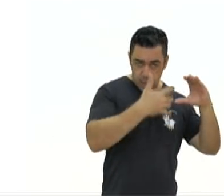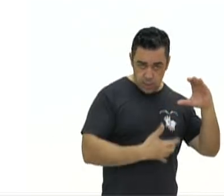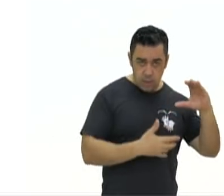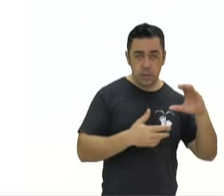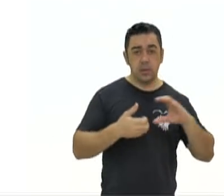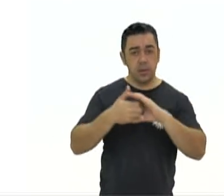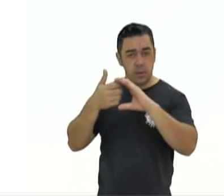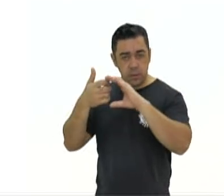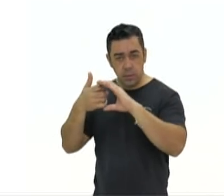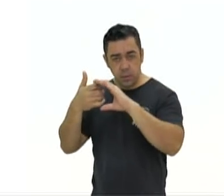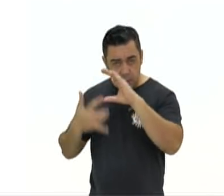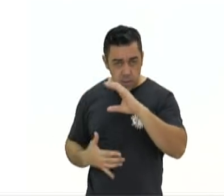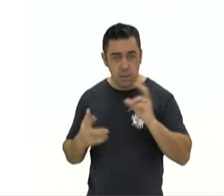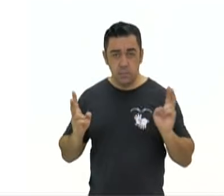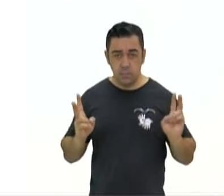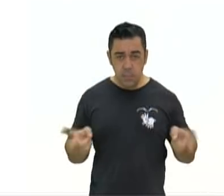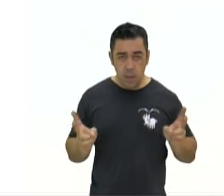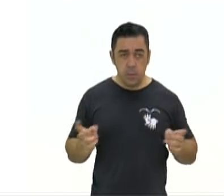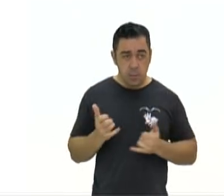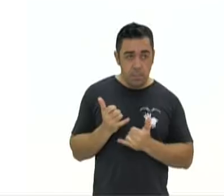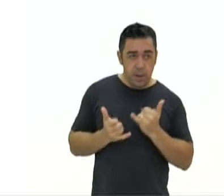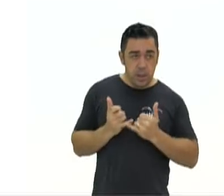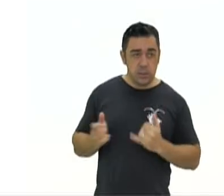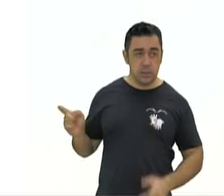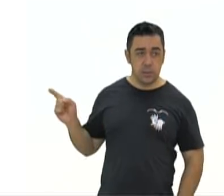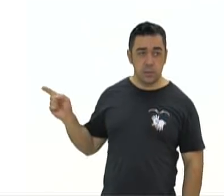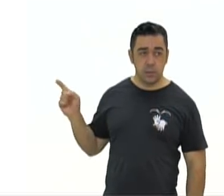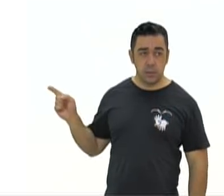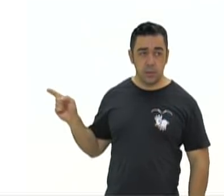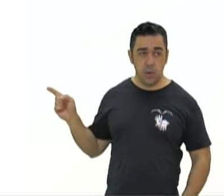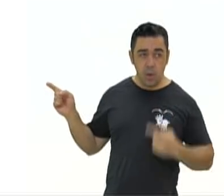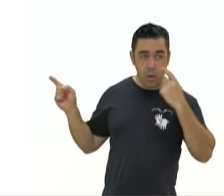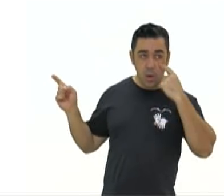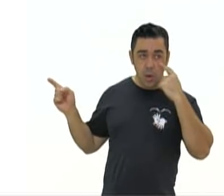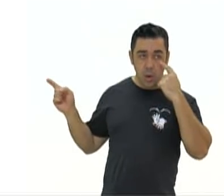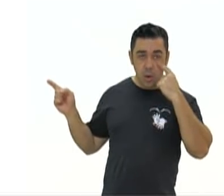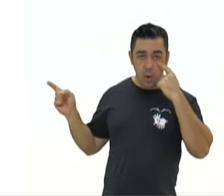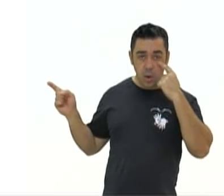Inclusive, essa mariposa, se a gente olhar, ela parece muito um beija-flor mesmo, né? Essa da foto aqui.